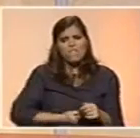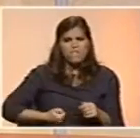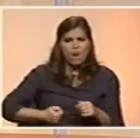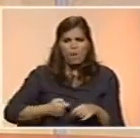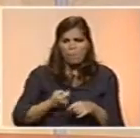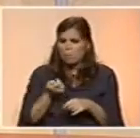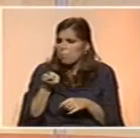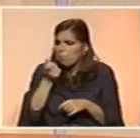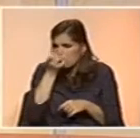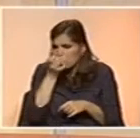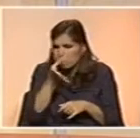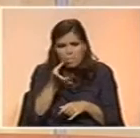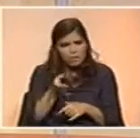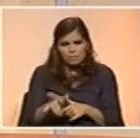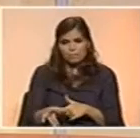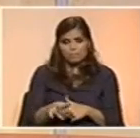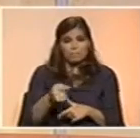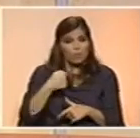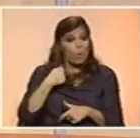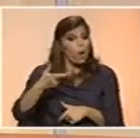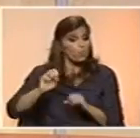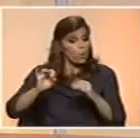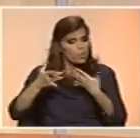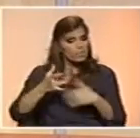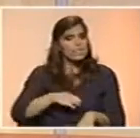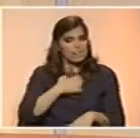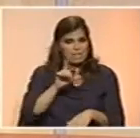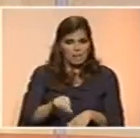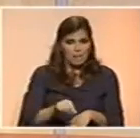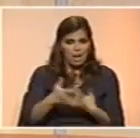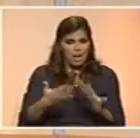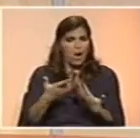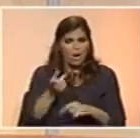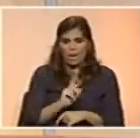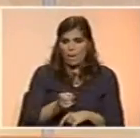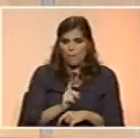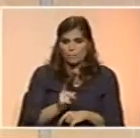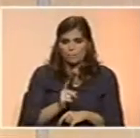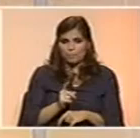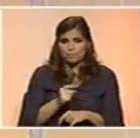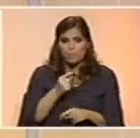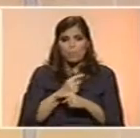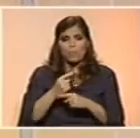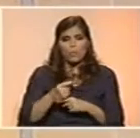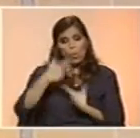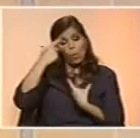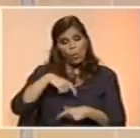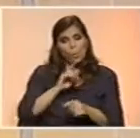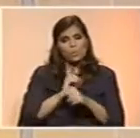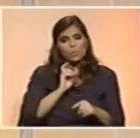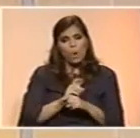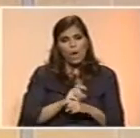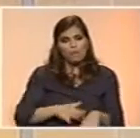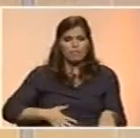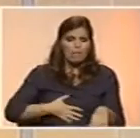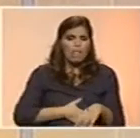tempo. Que era algo que eu também sentia no início e que atualmente não. Isto porque o nosso organismo, de certa maneira, está habituado a tal digestão